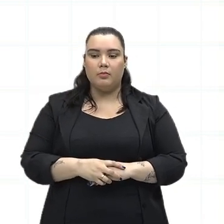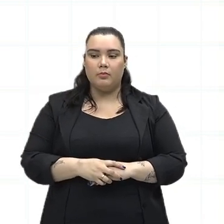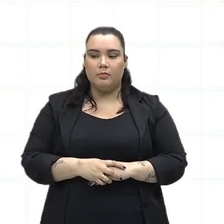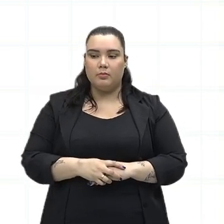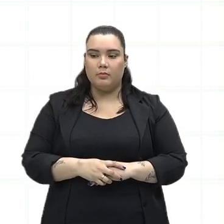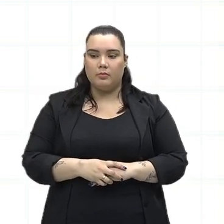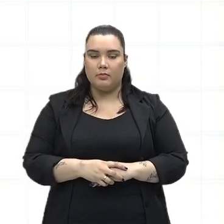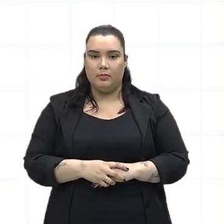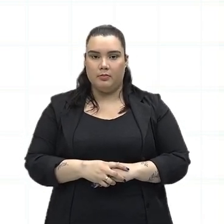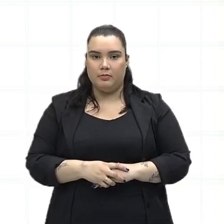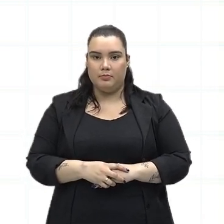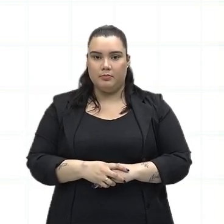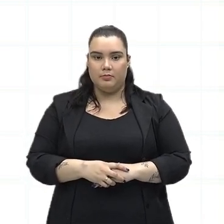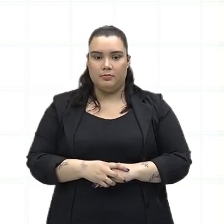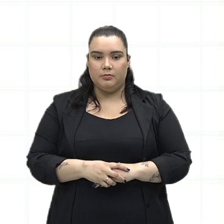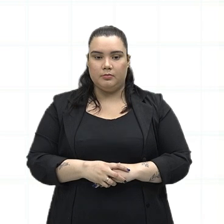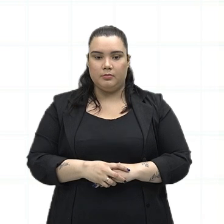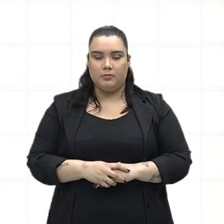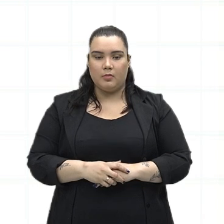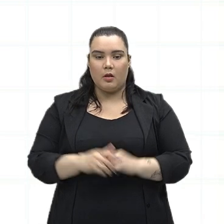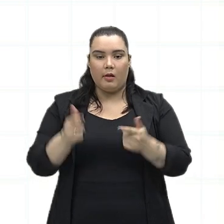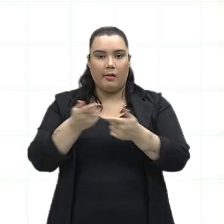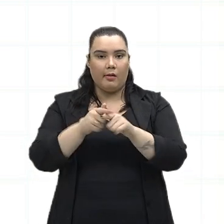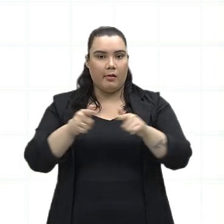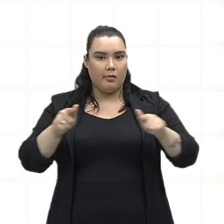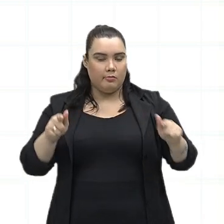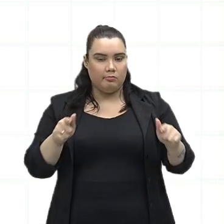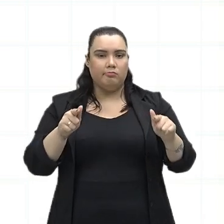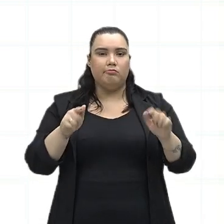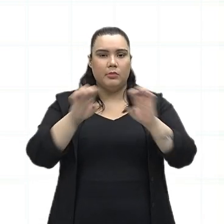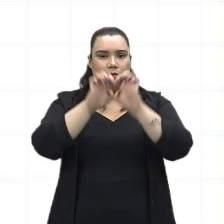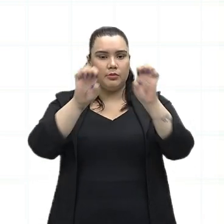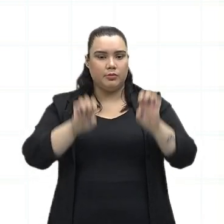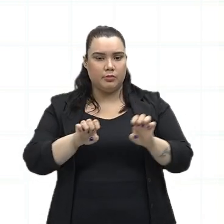Fortalecer as estruturas